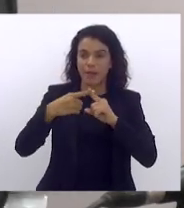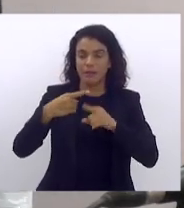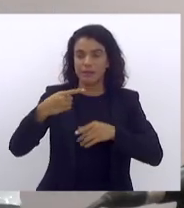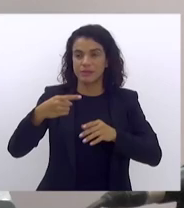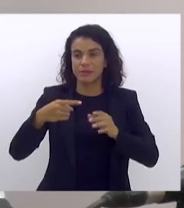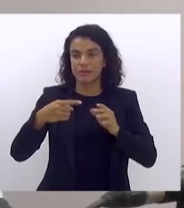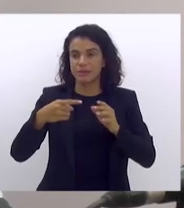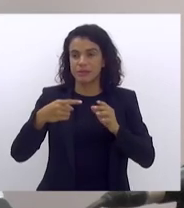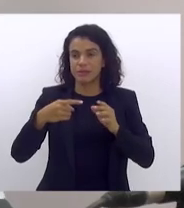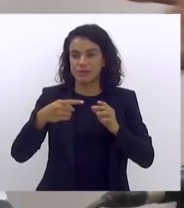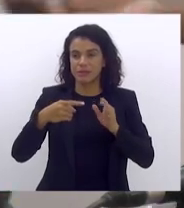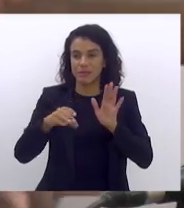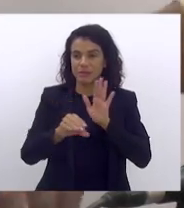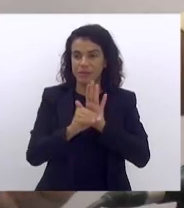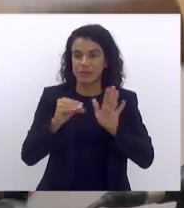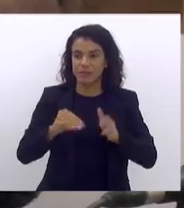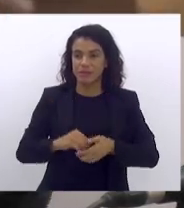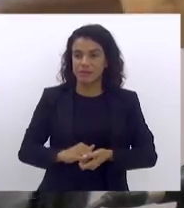discussão.